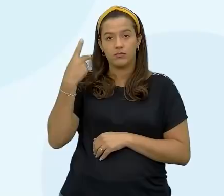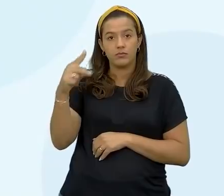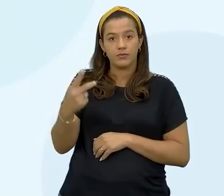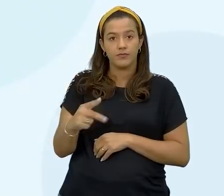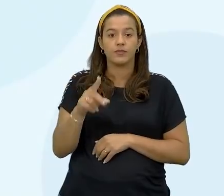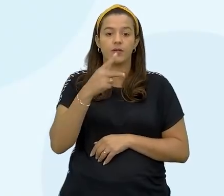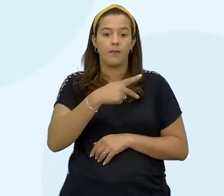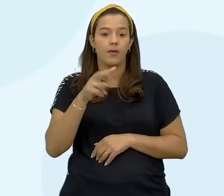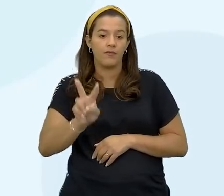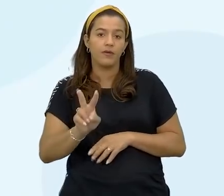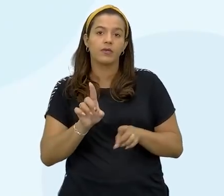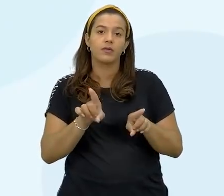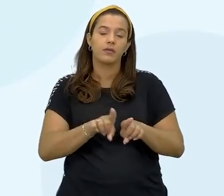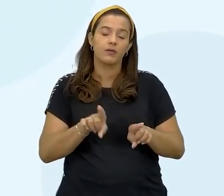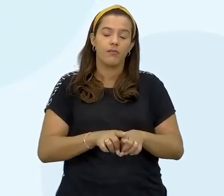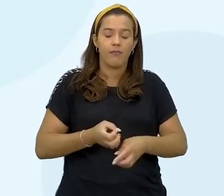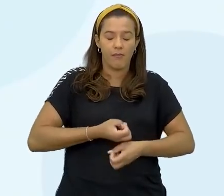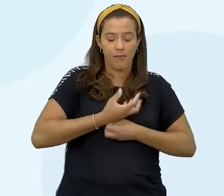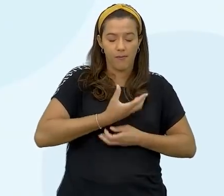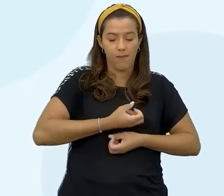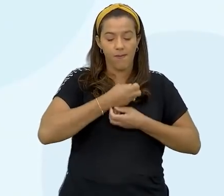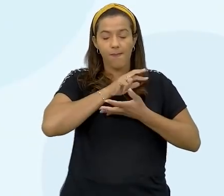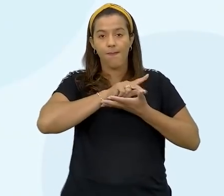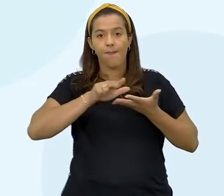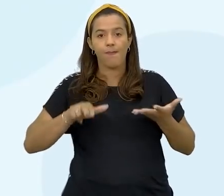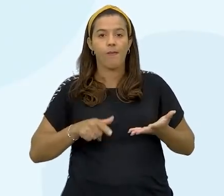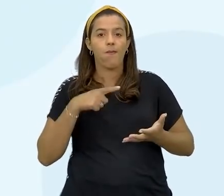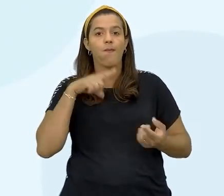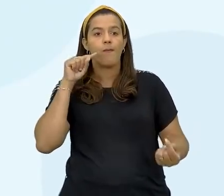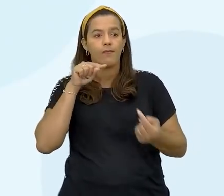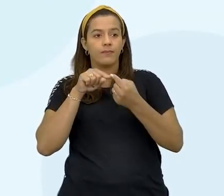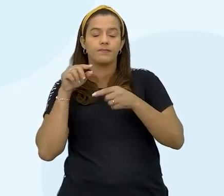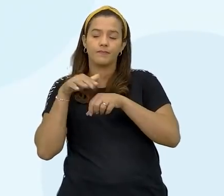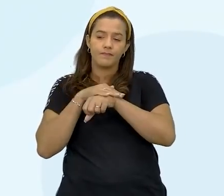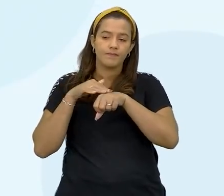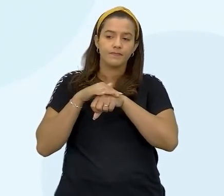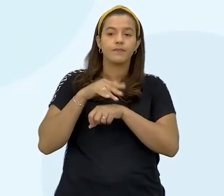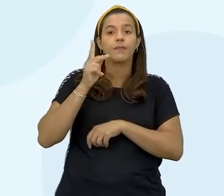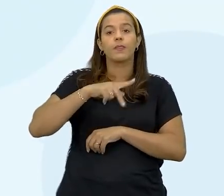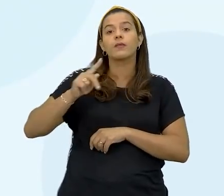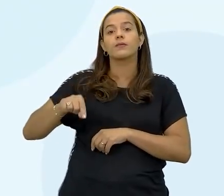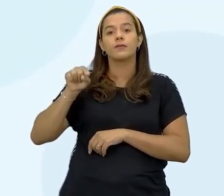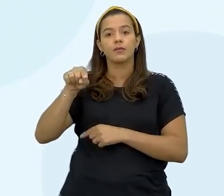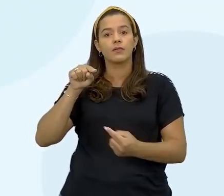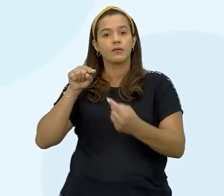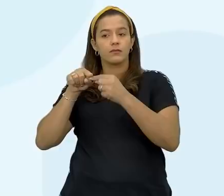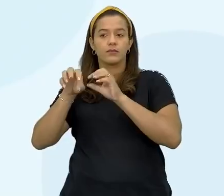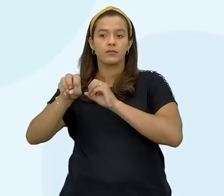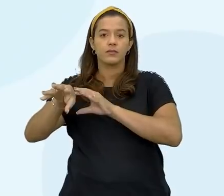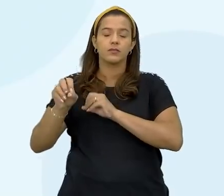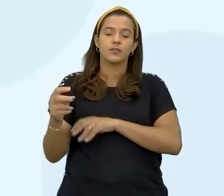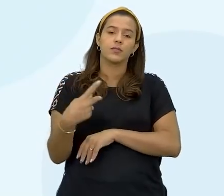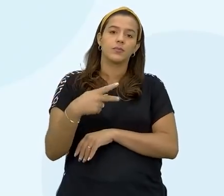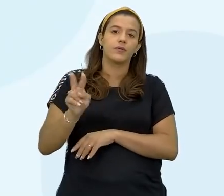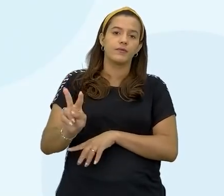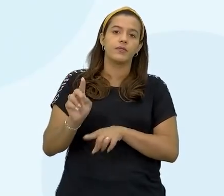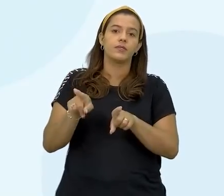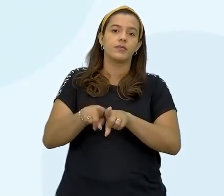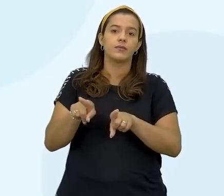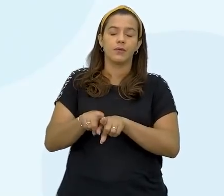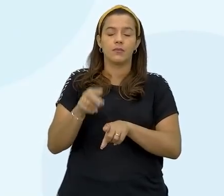competências socioemocionais, então dá para ter uma conversa com o professor de projeto de vida, olhar essas competências socioemocionais para engajar mais